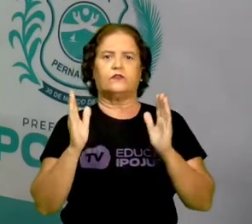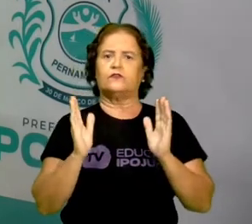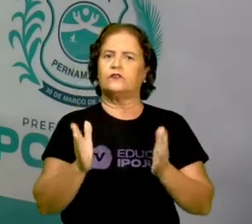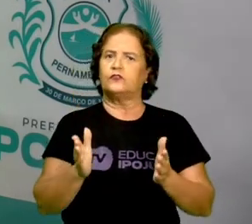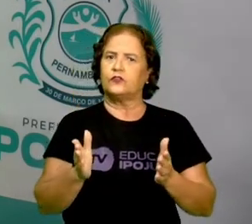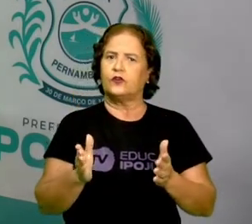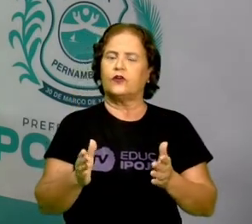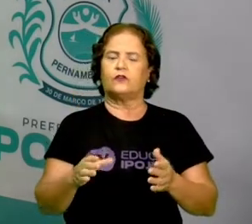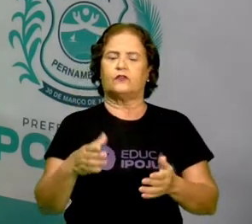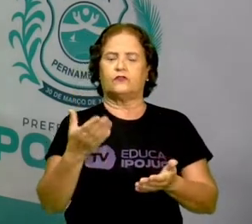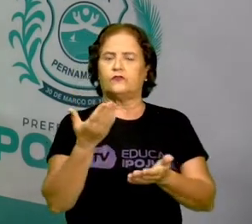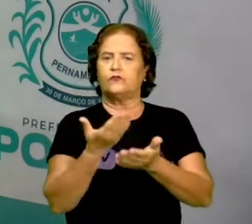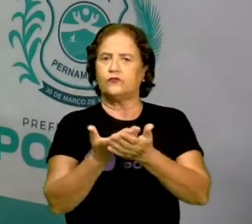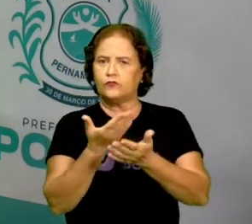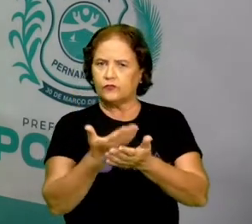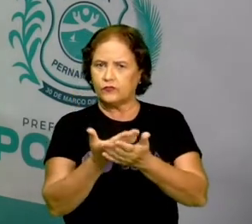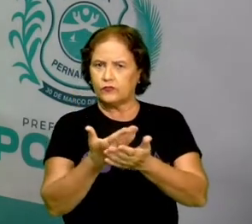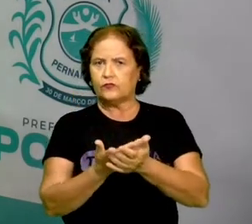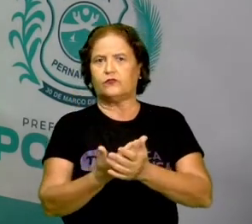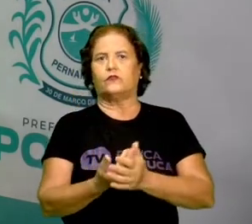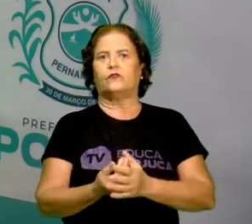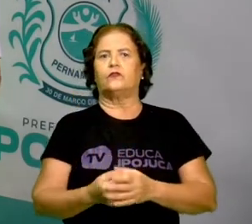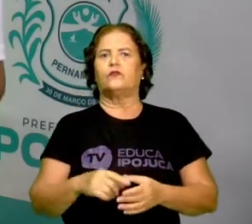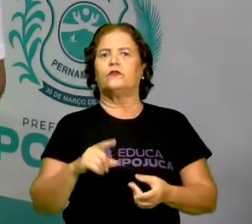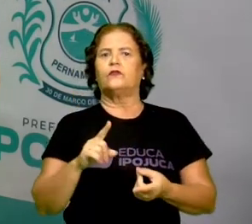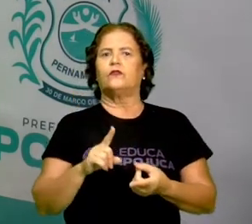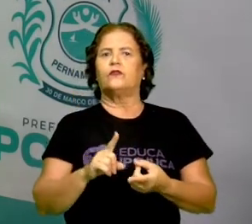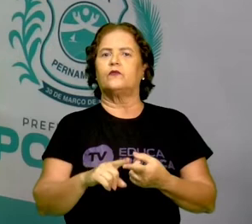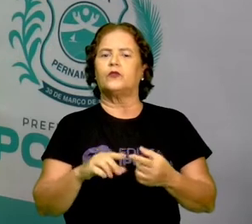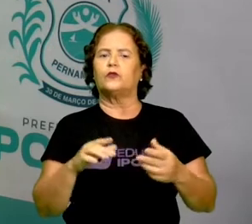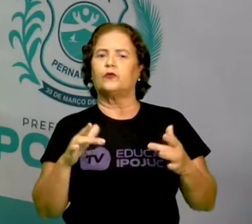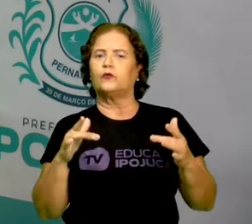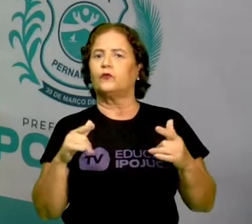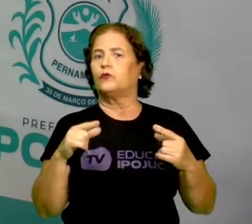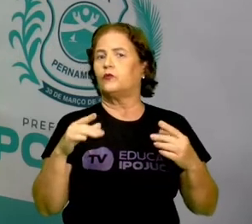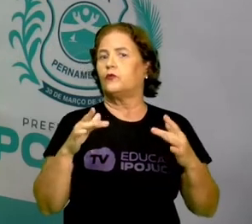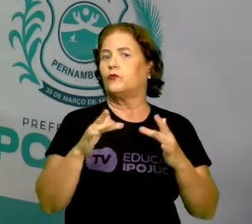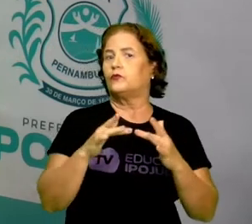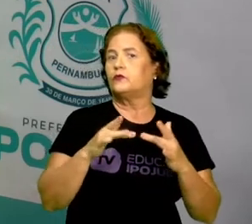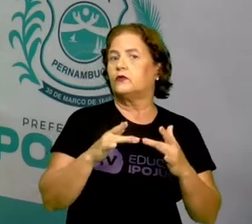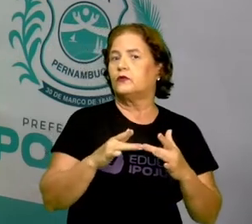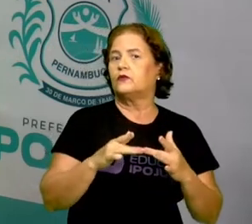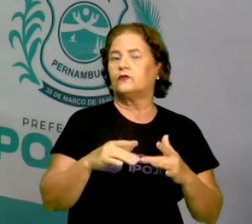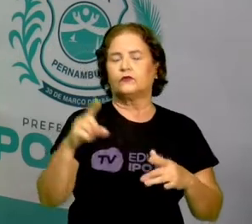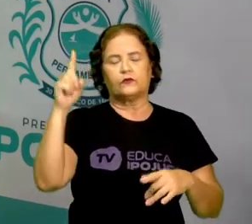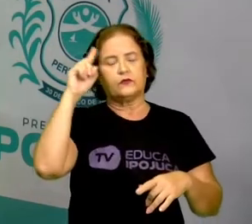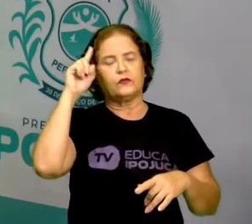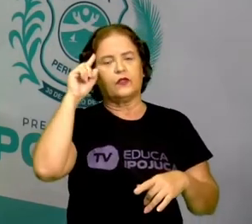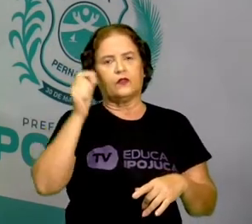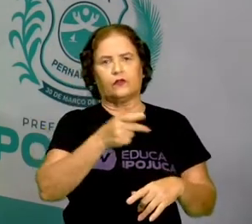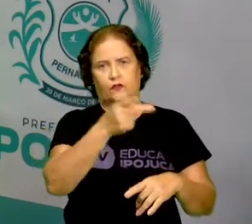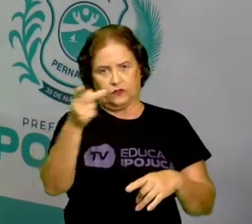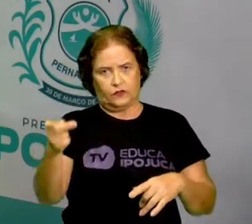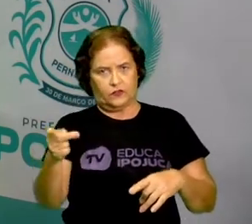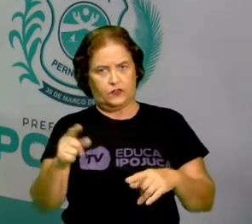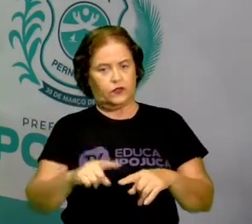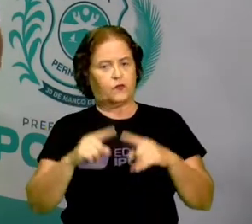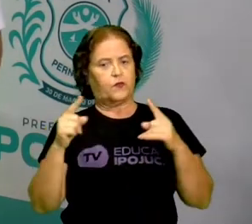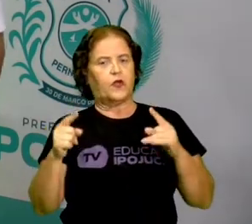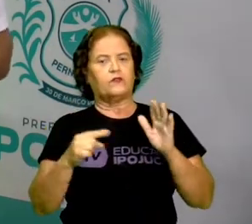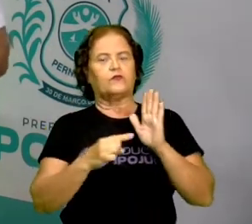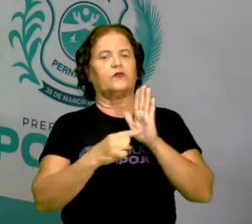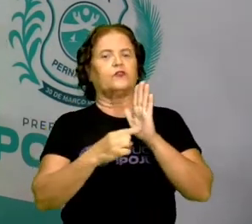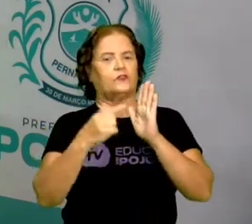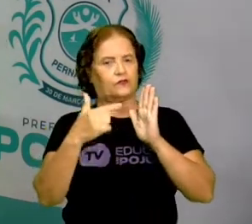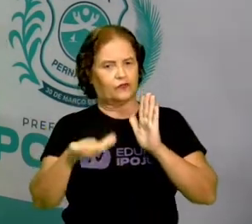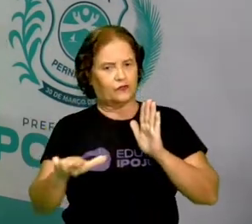vida você estudou sobre elas, ou você tem contato com elas no seu dia a dia. Mas aí eu trago esse momento de revisão.